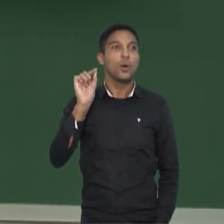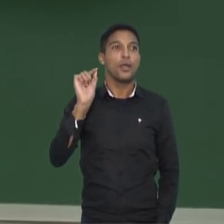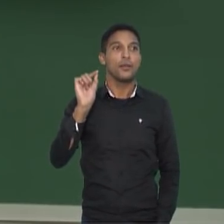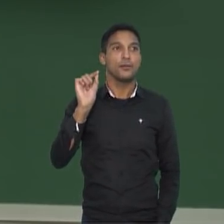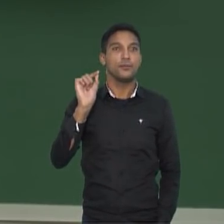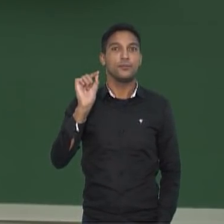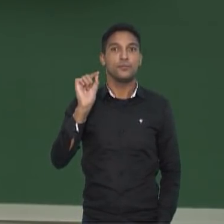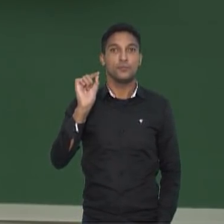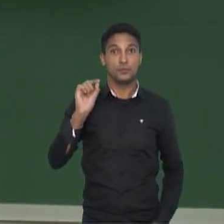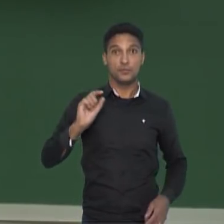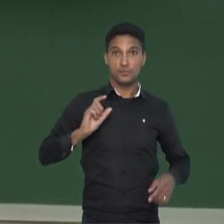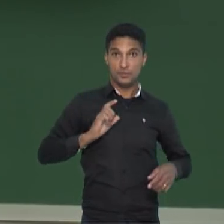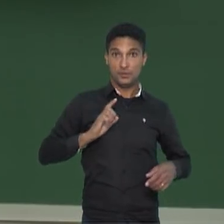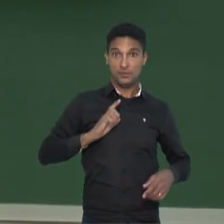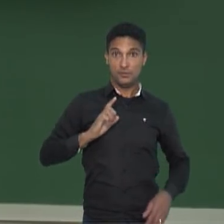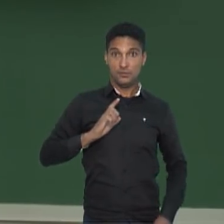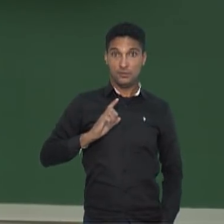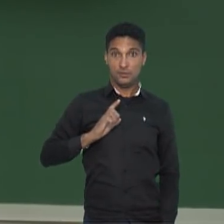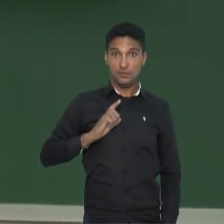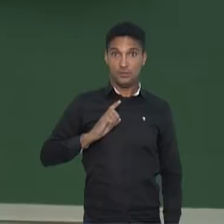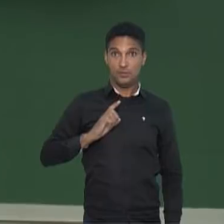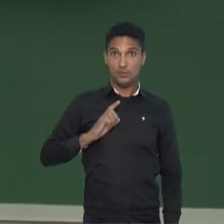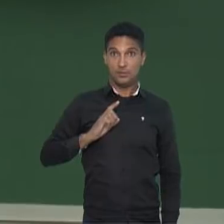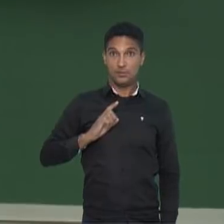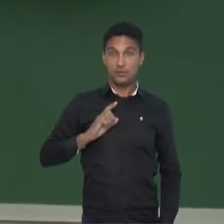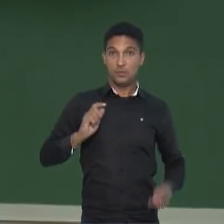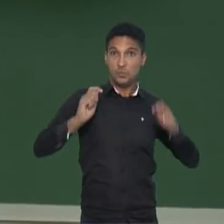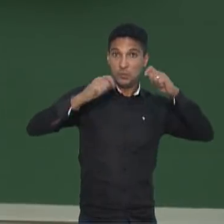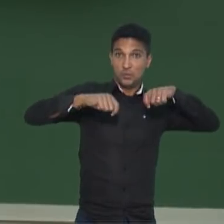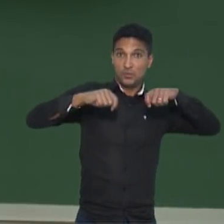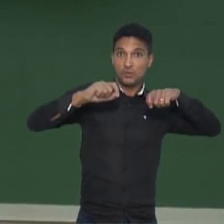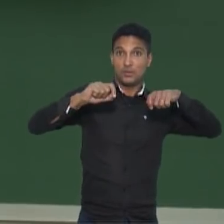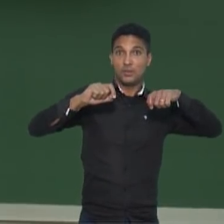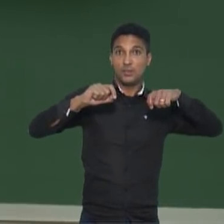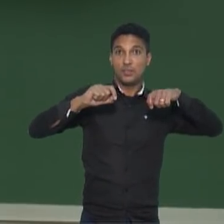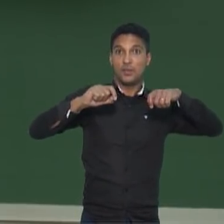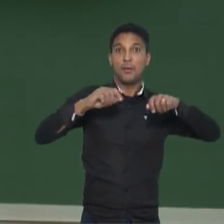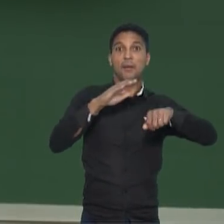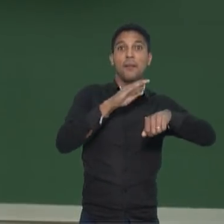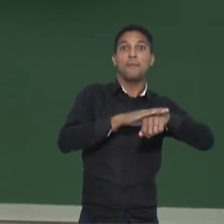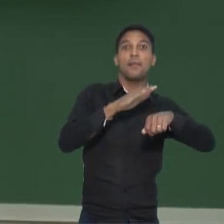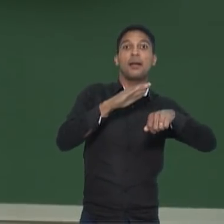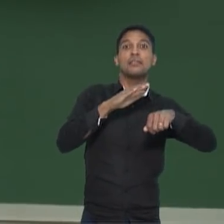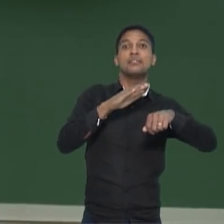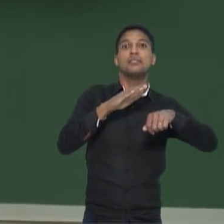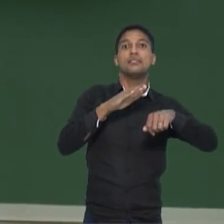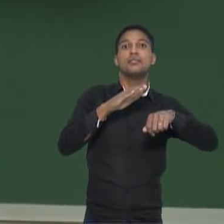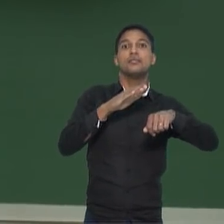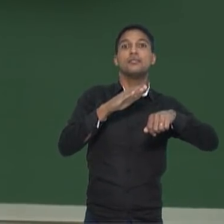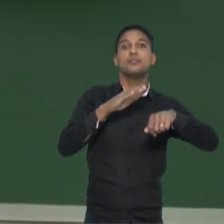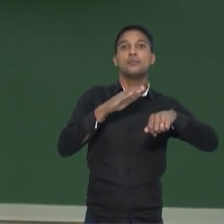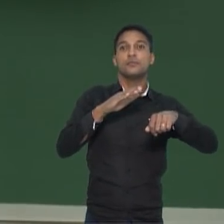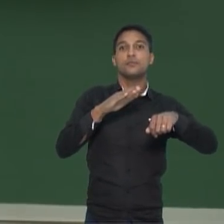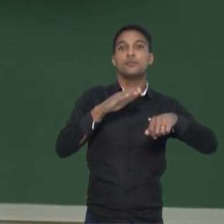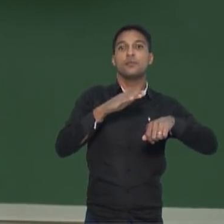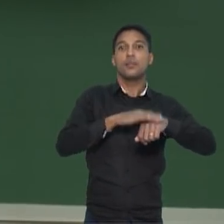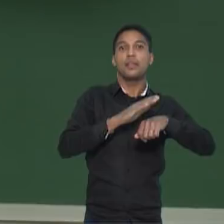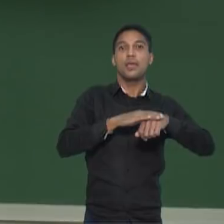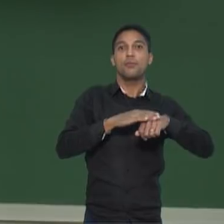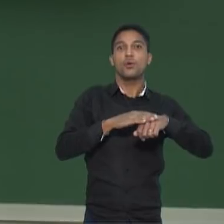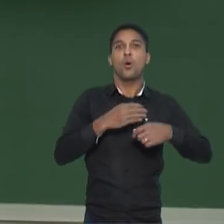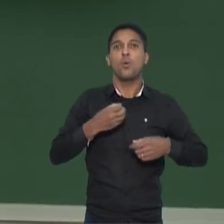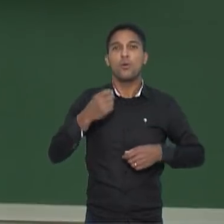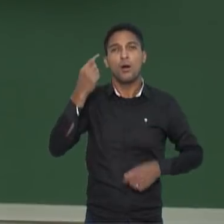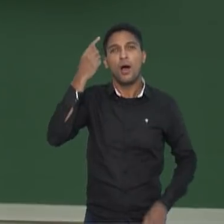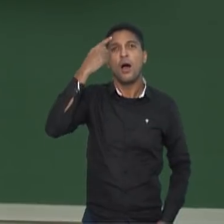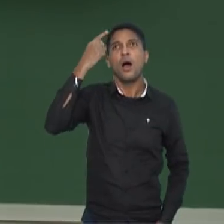elas trazem essa possibilidade de algo mais complexo, porque se tem mais tempo para desenvolver e geralmente as pessoas se tornam